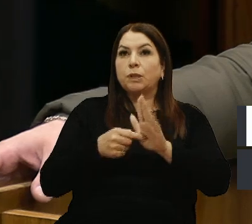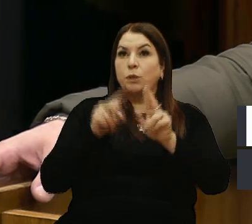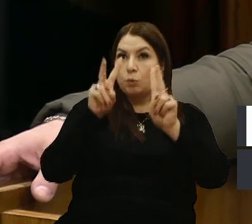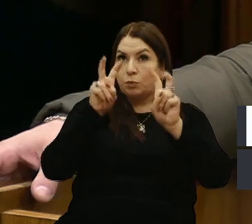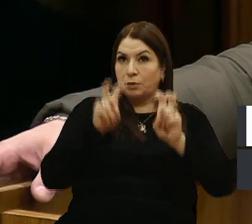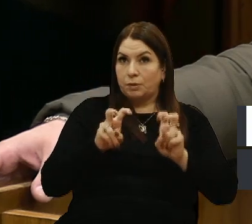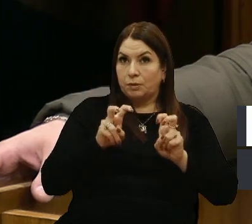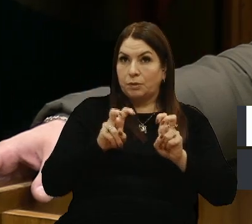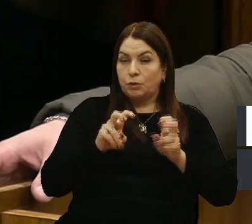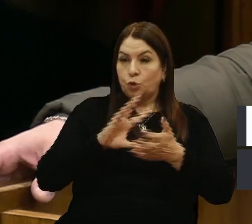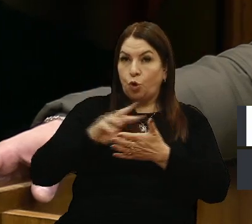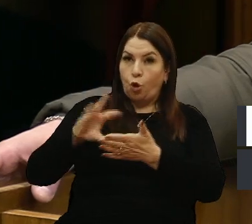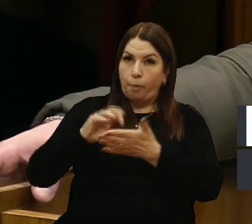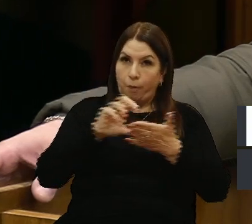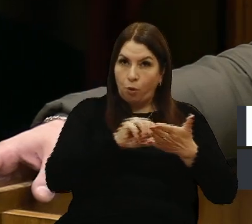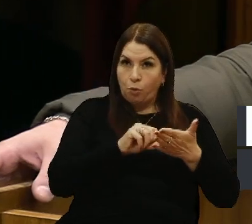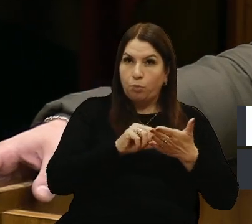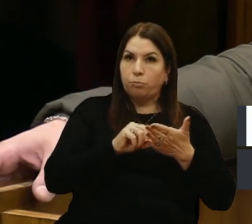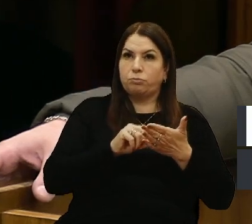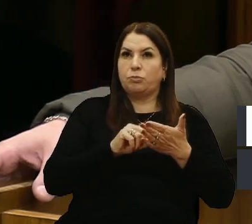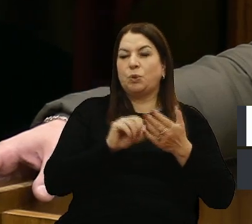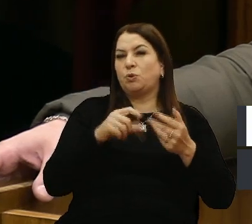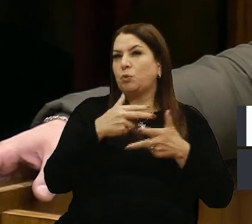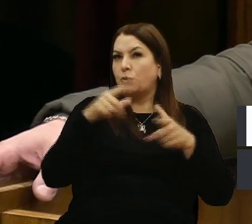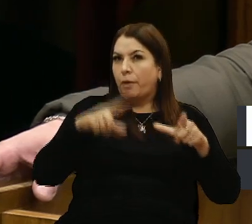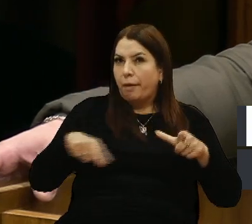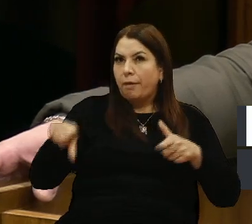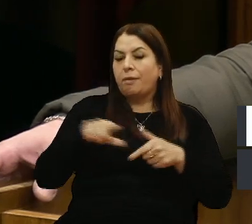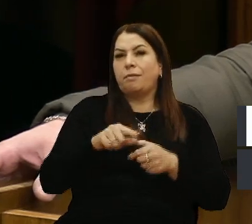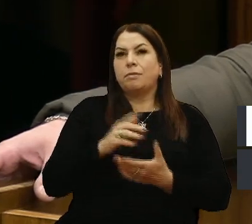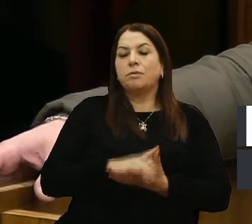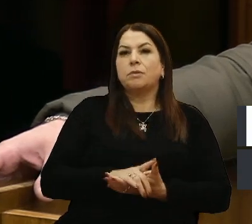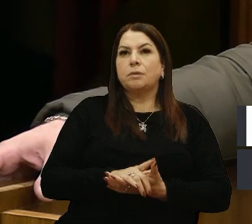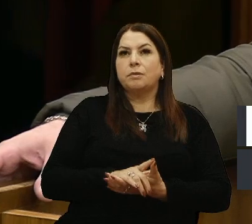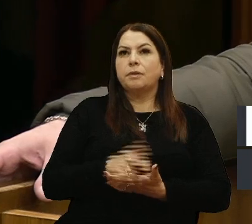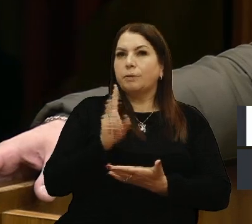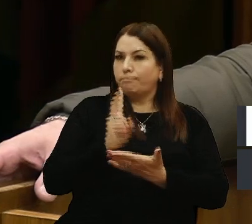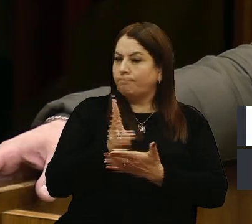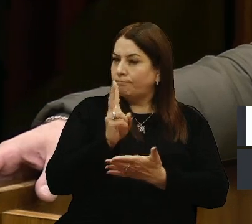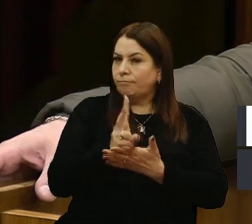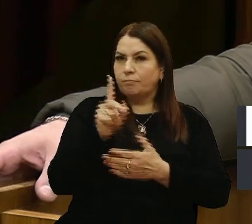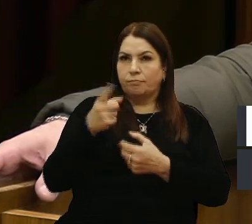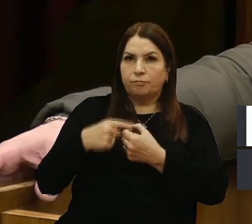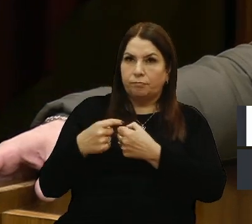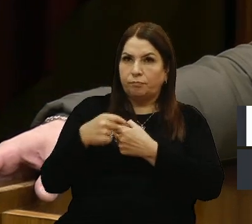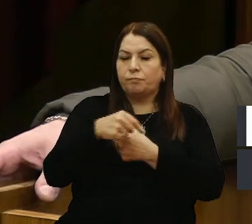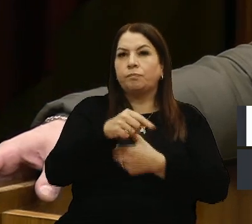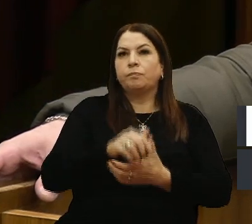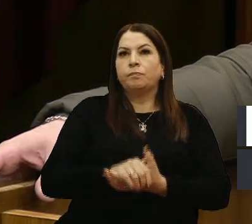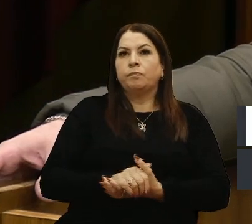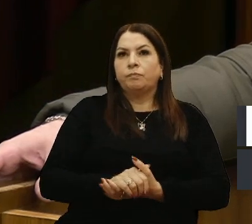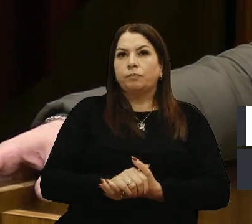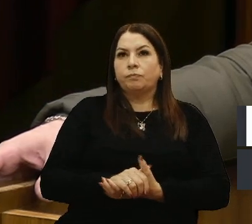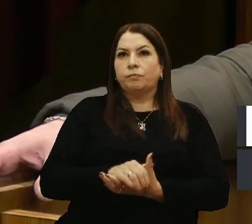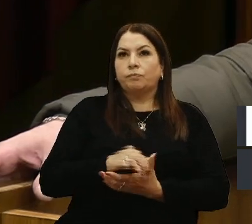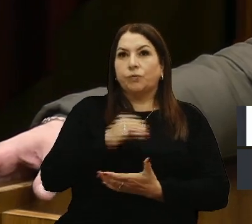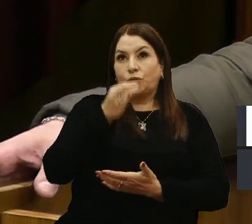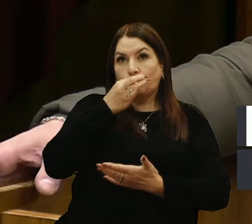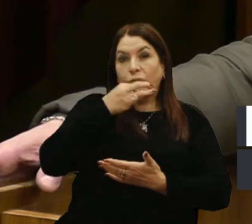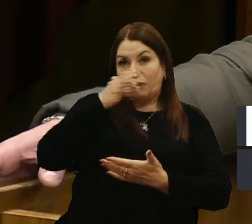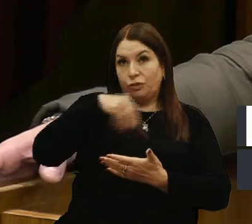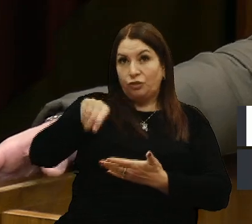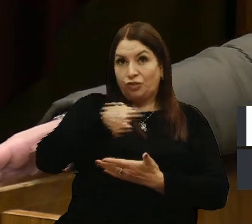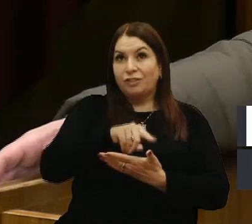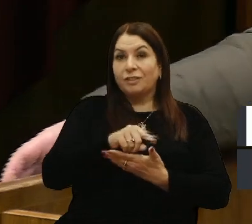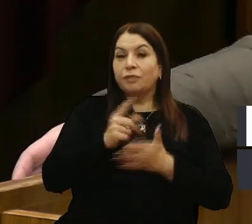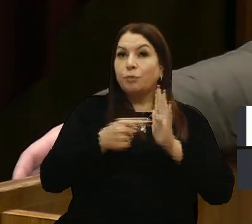dos furtos arrombamentos, que tem sido frequente aqui no município de Caxias do Sul. E